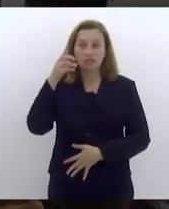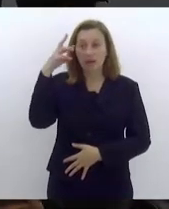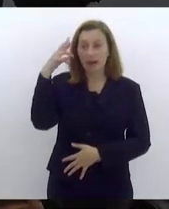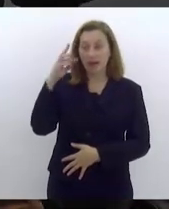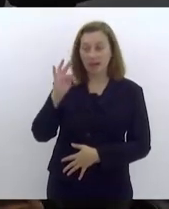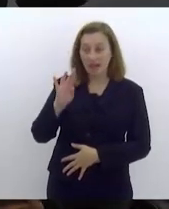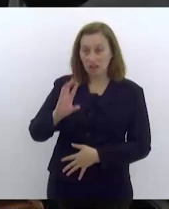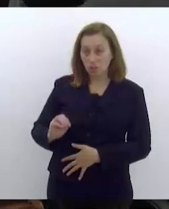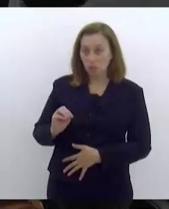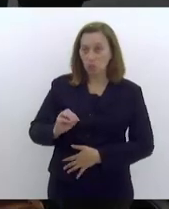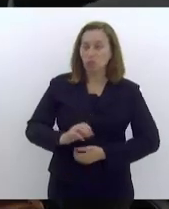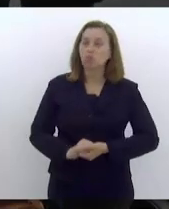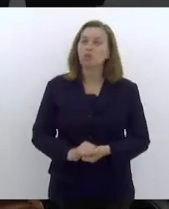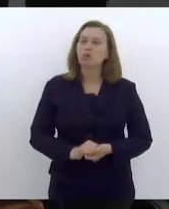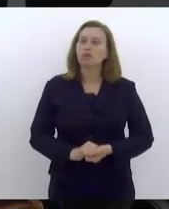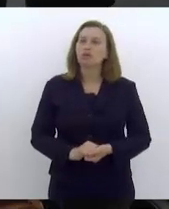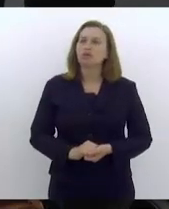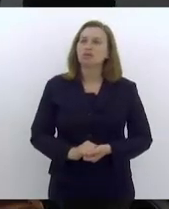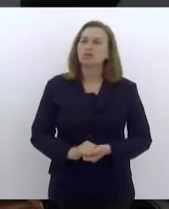Machado.